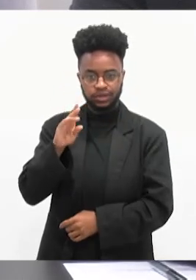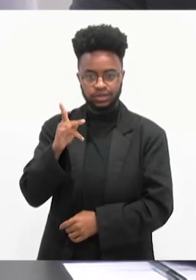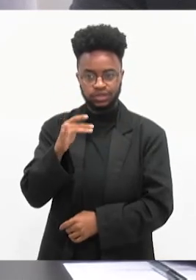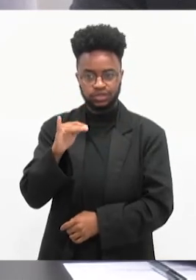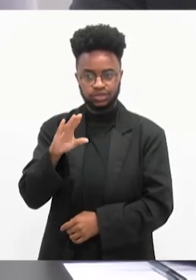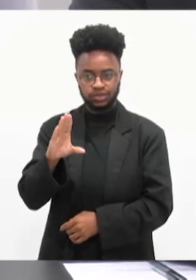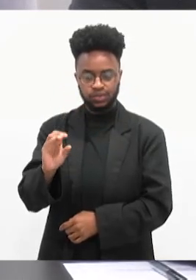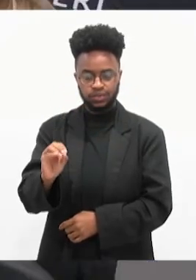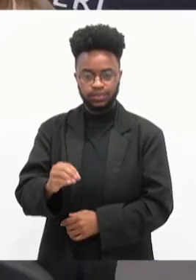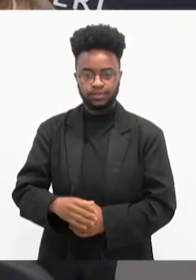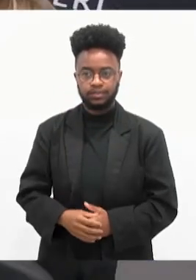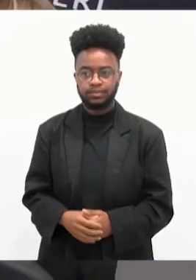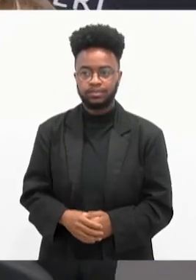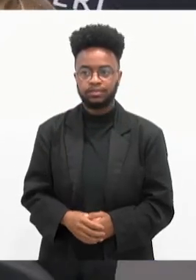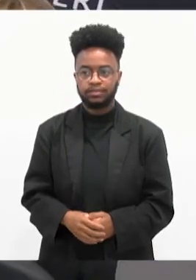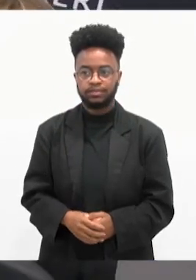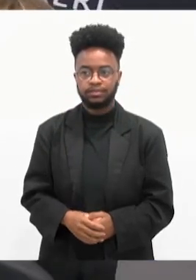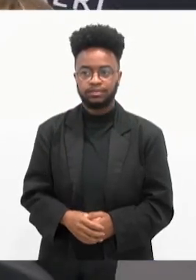Machado.